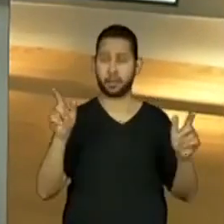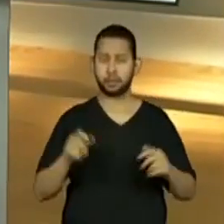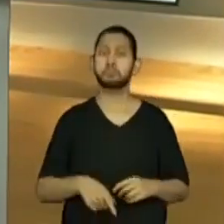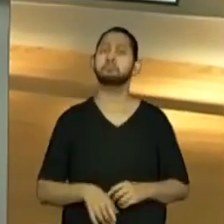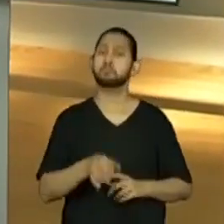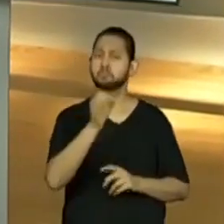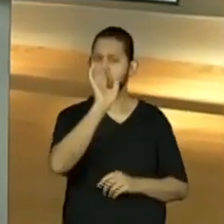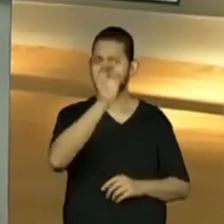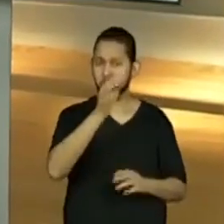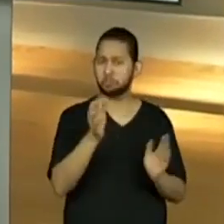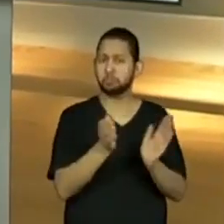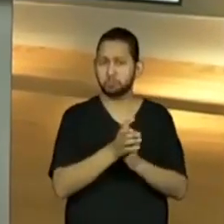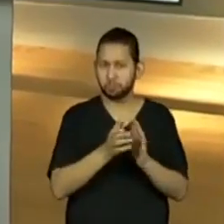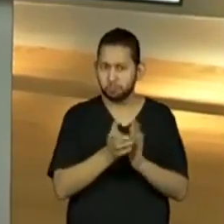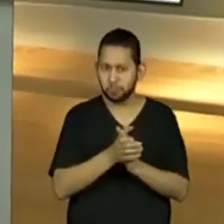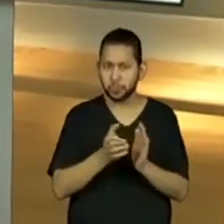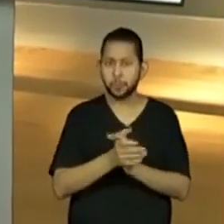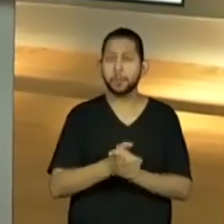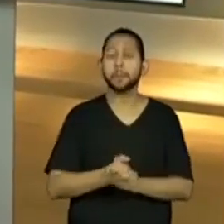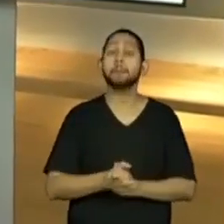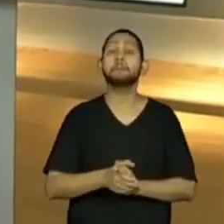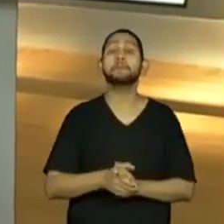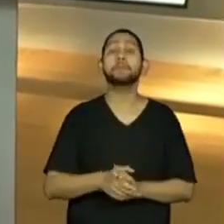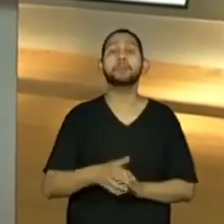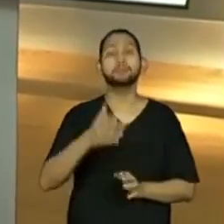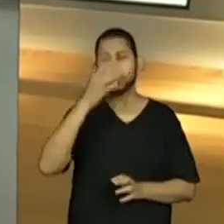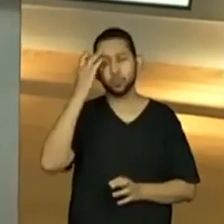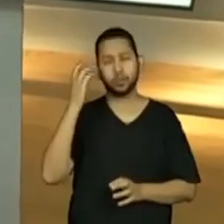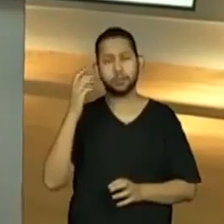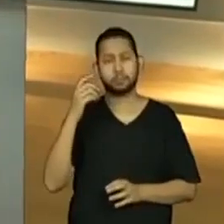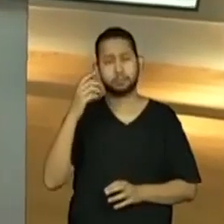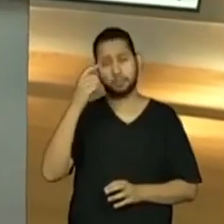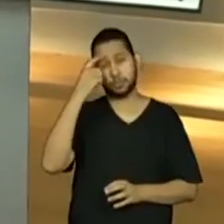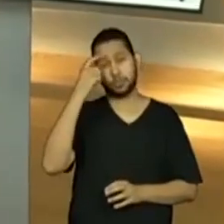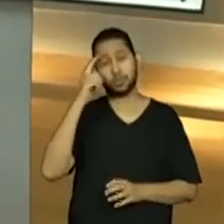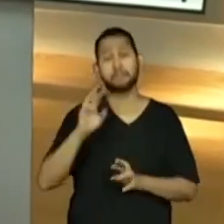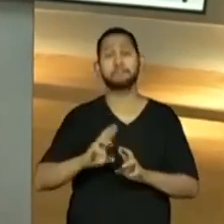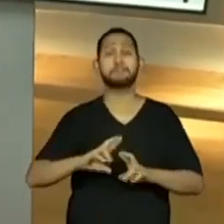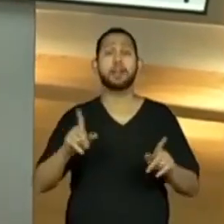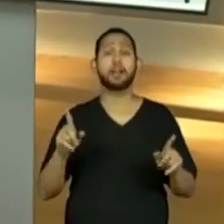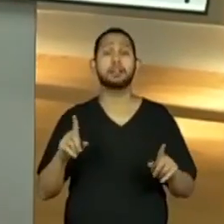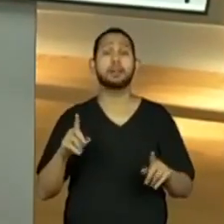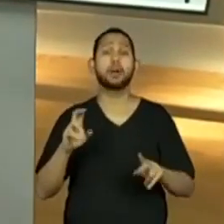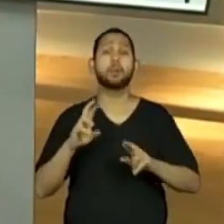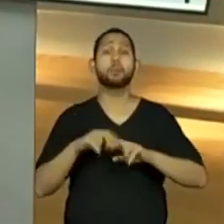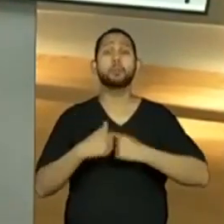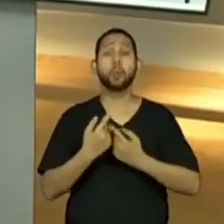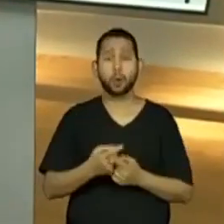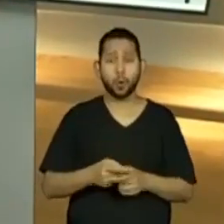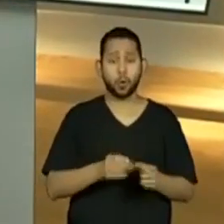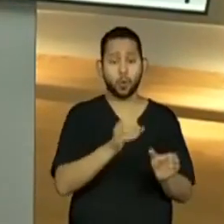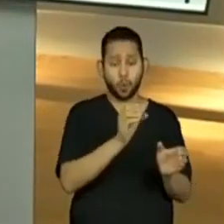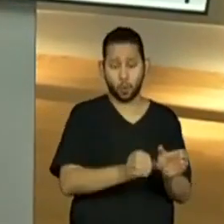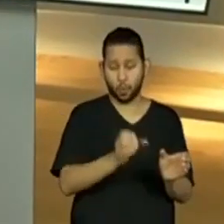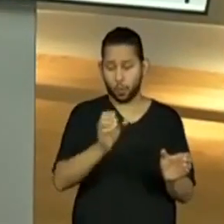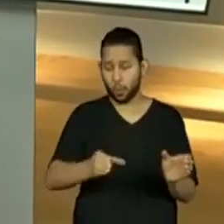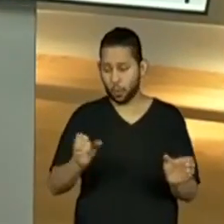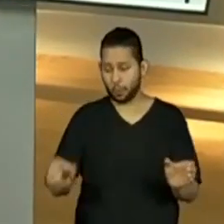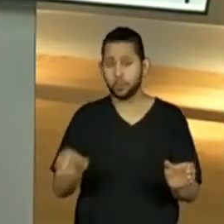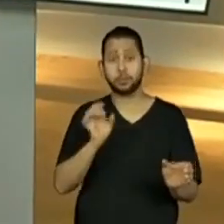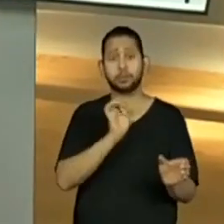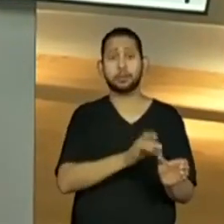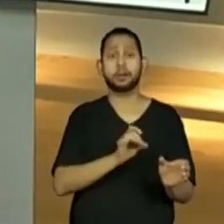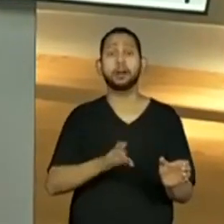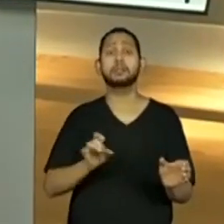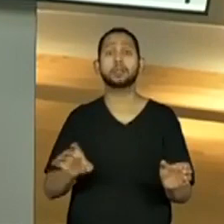bem notado. E os estudantes estão achando que essa diferença é porque os copos, como eu mostrei aqui